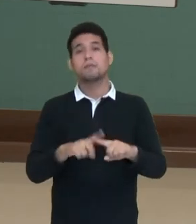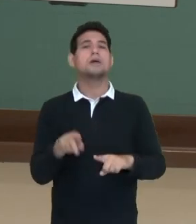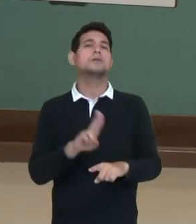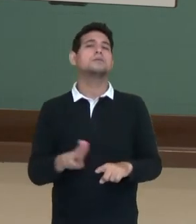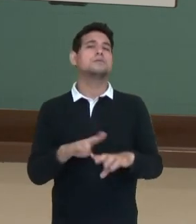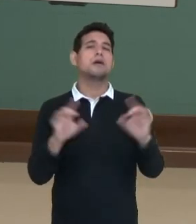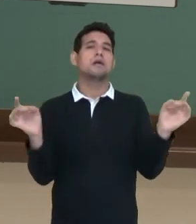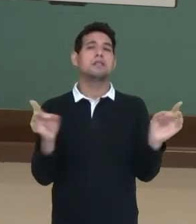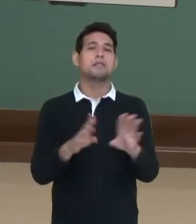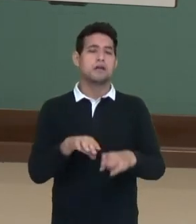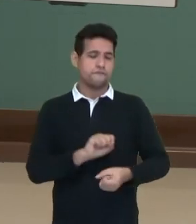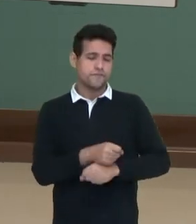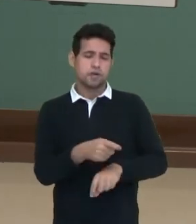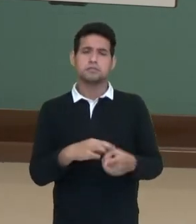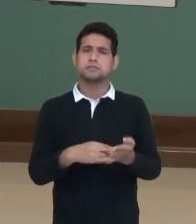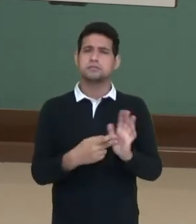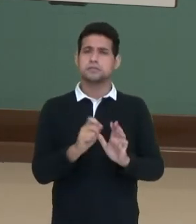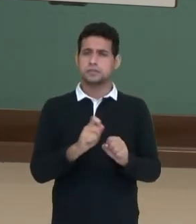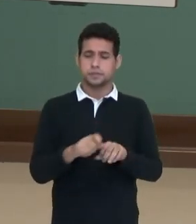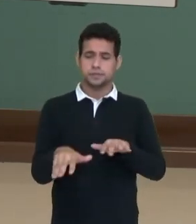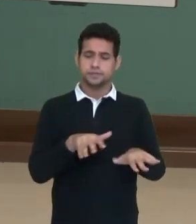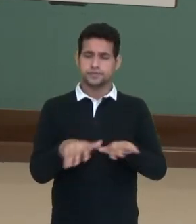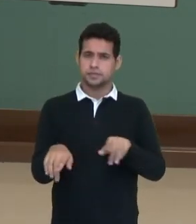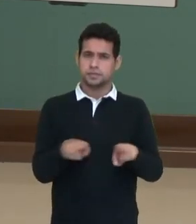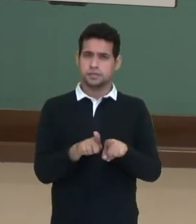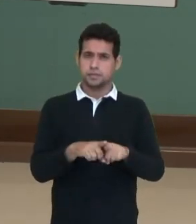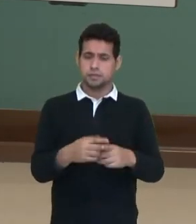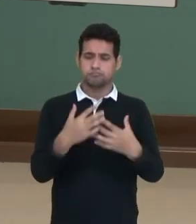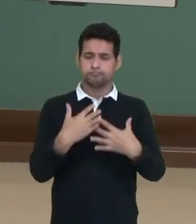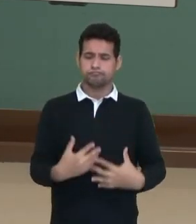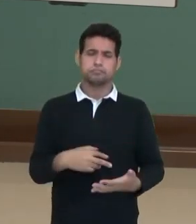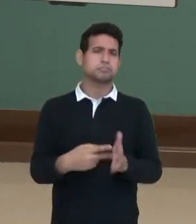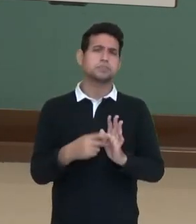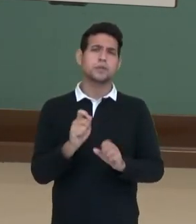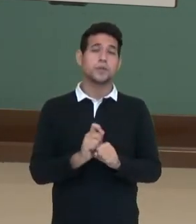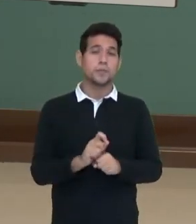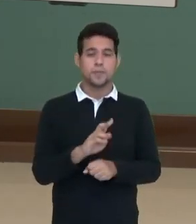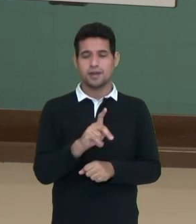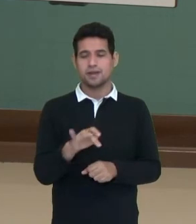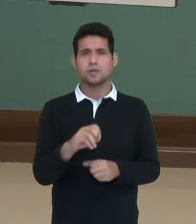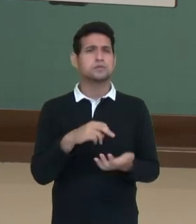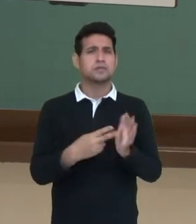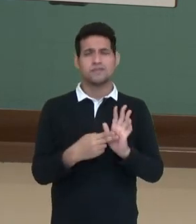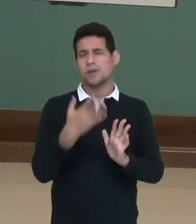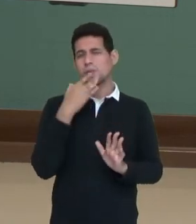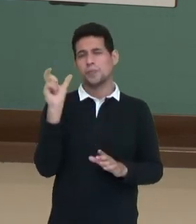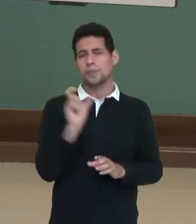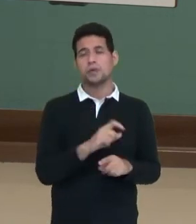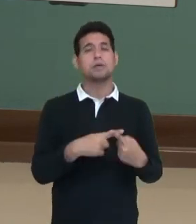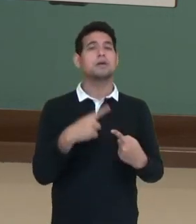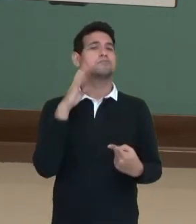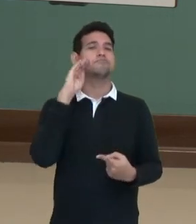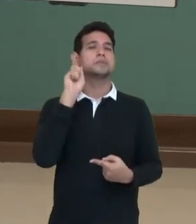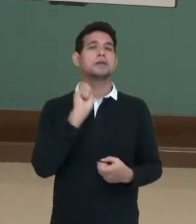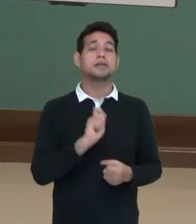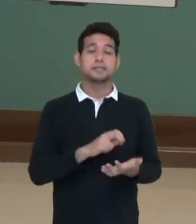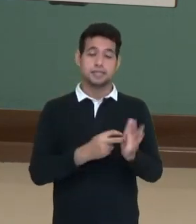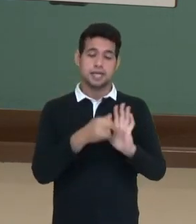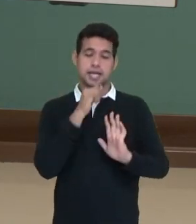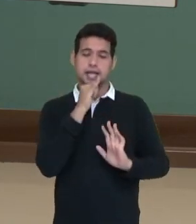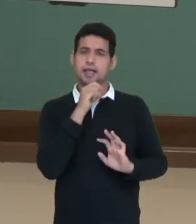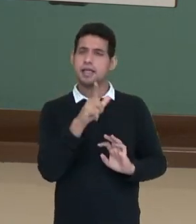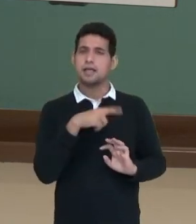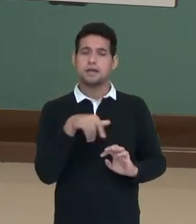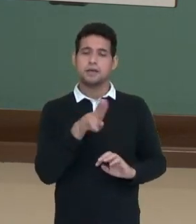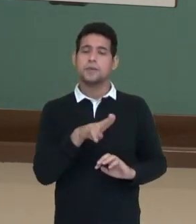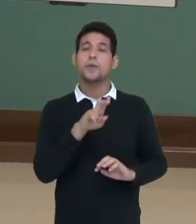usado, o esforço necessário para mover o corpo, no caso aqui o barril, é menor, principalmente se for